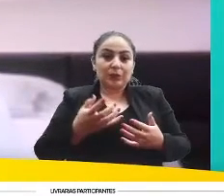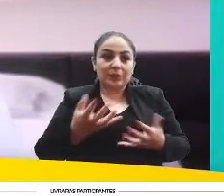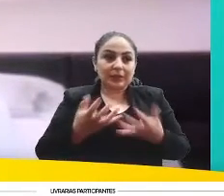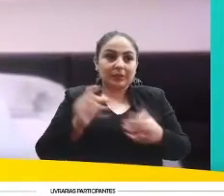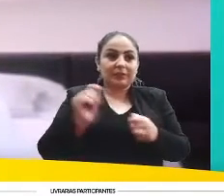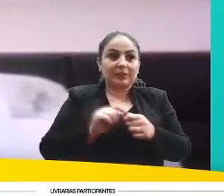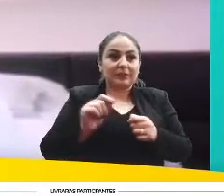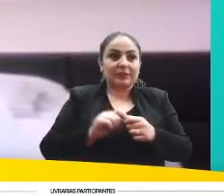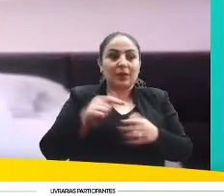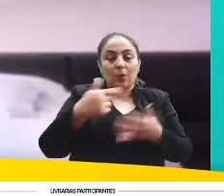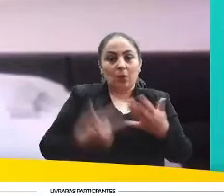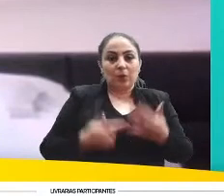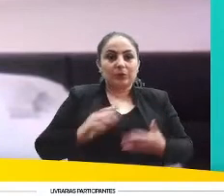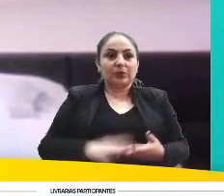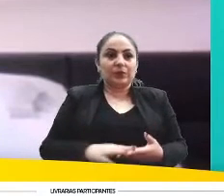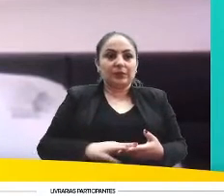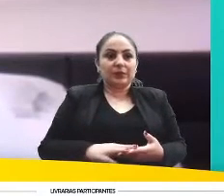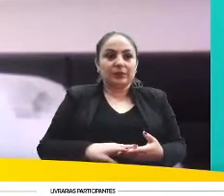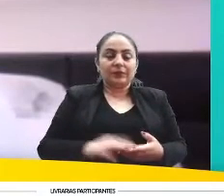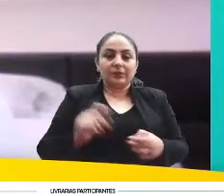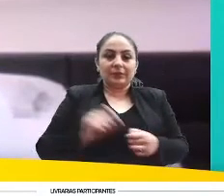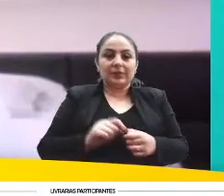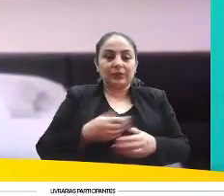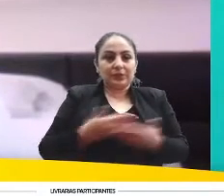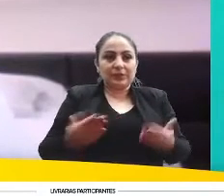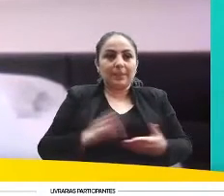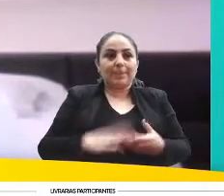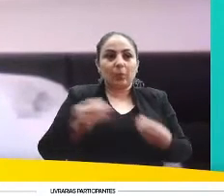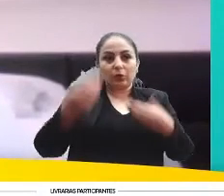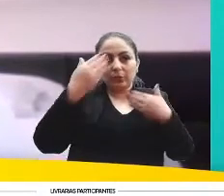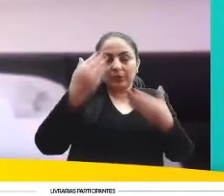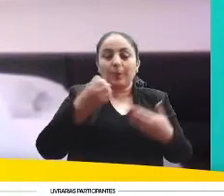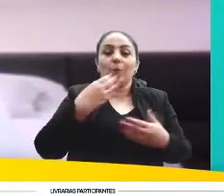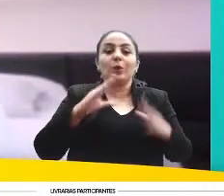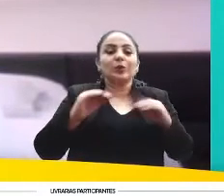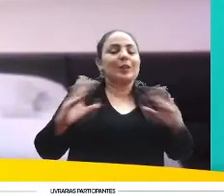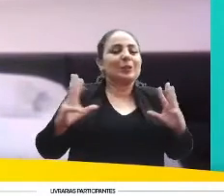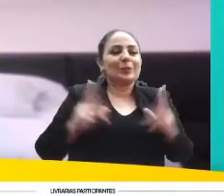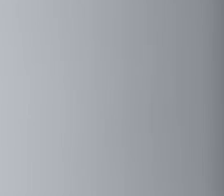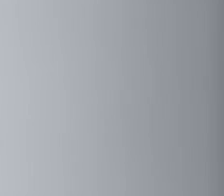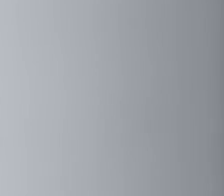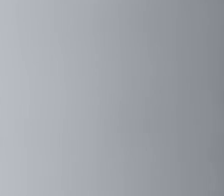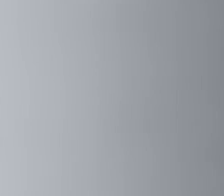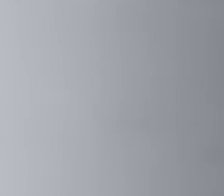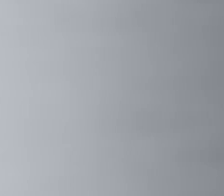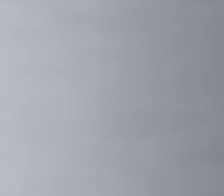de fazer ao outro, que fizessem para você mesmo. Muito obrigado e uma boa noite a todos.